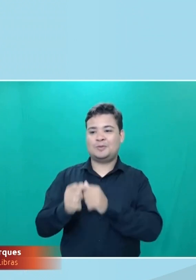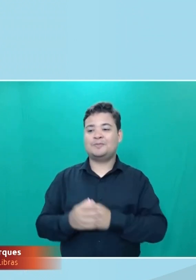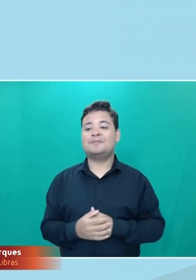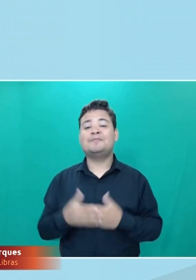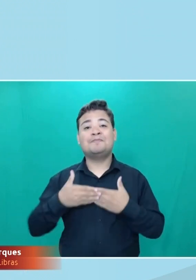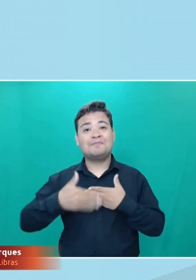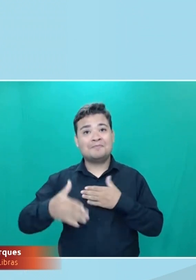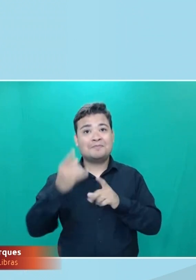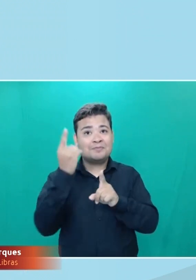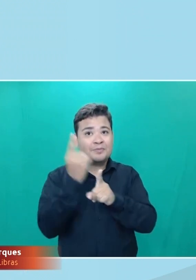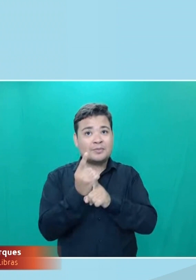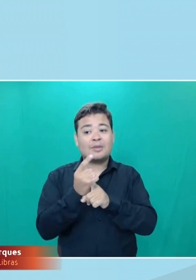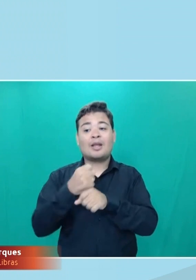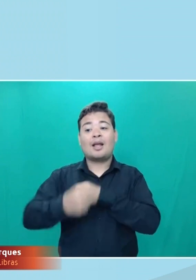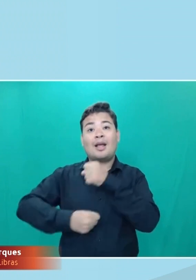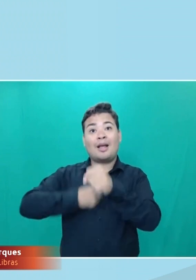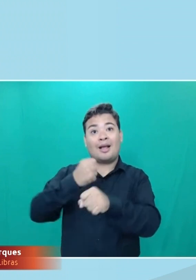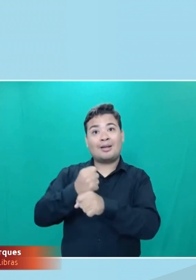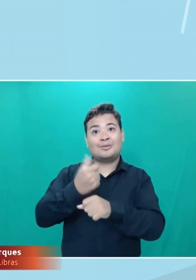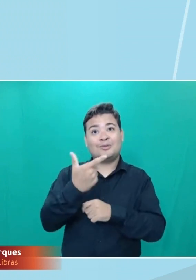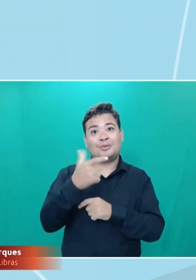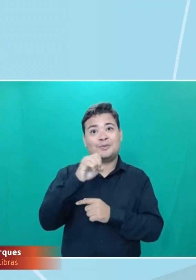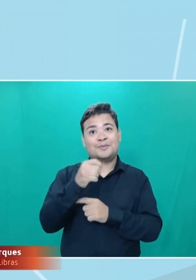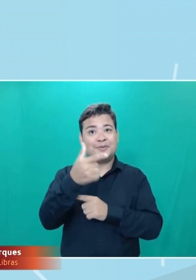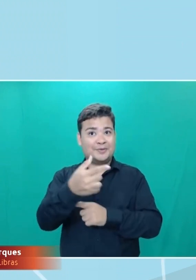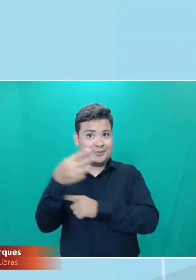encontra novamente em 2023 com